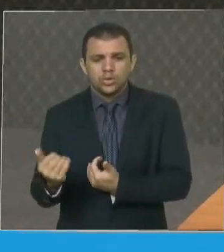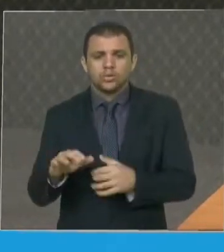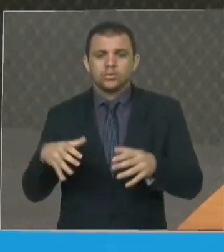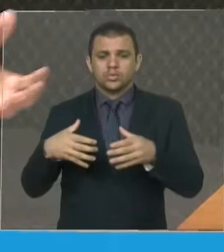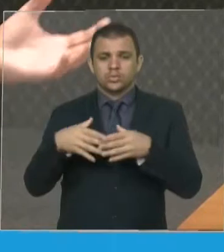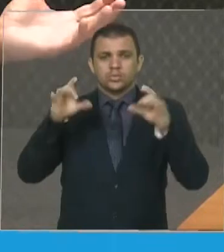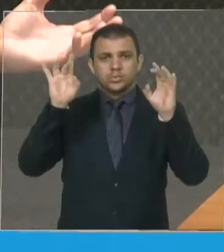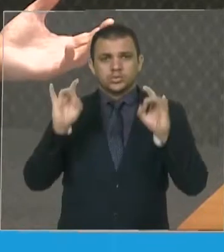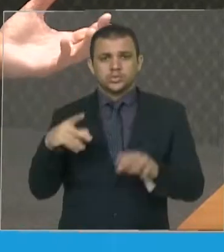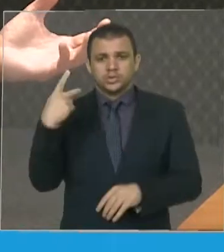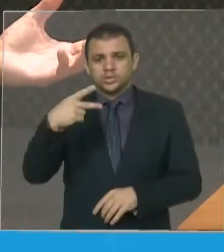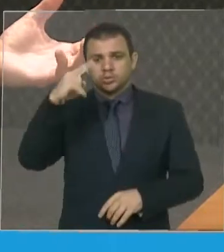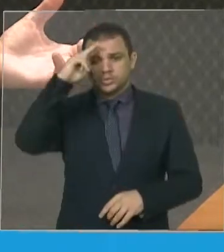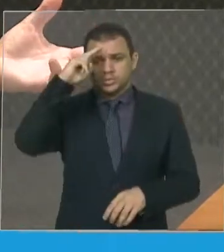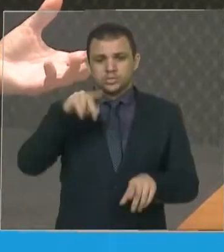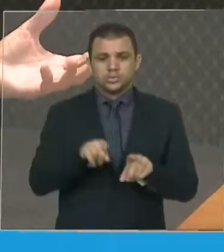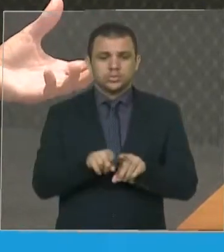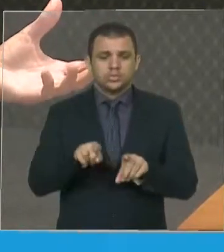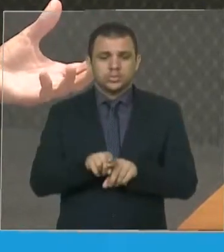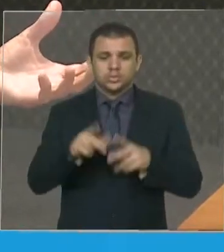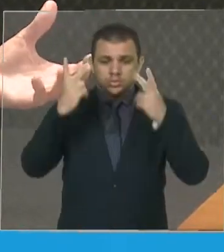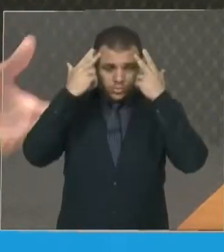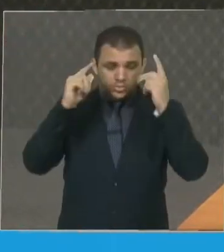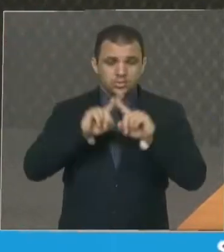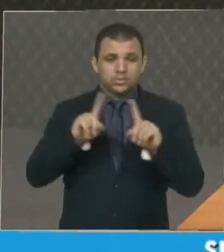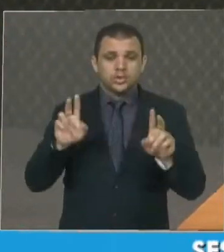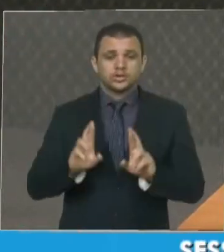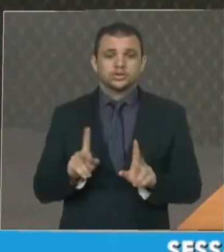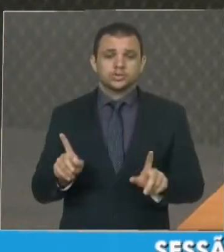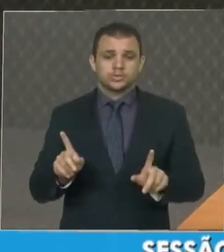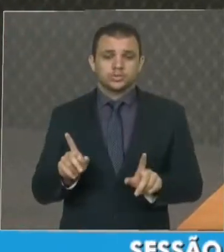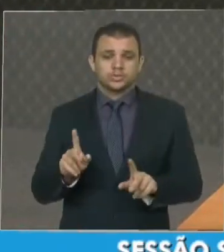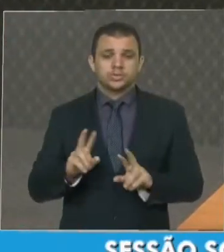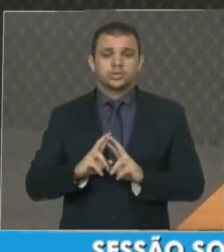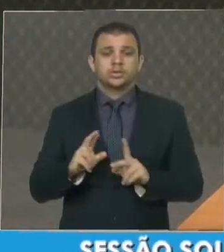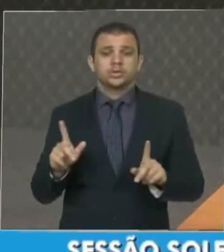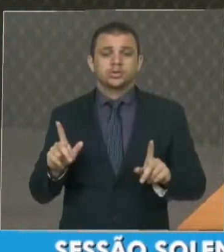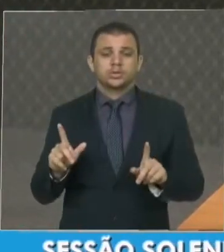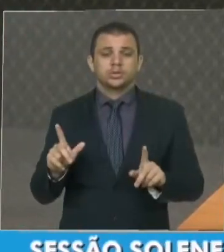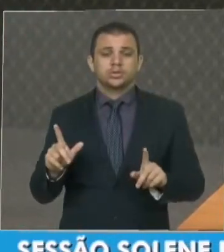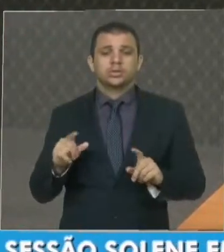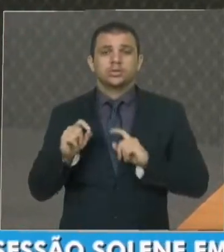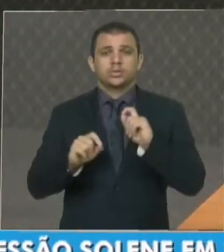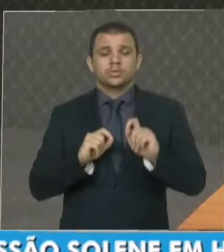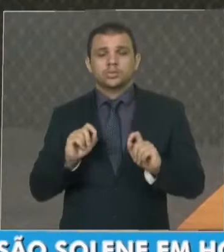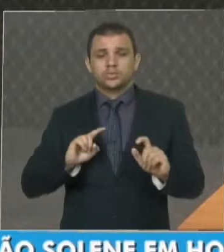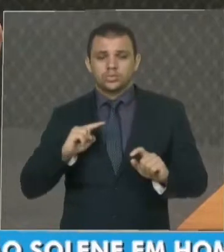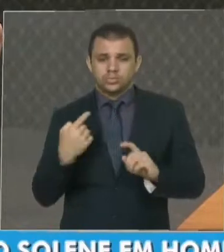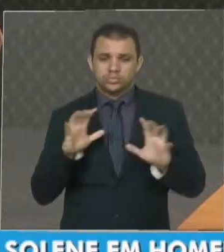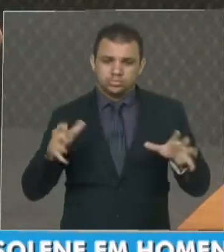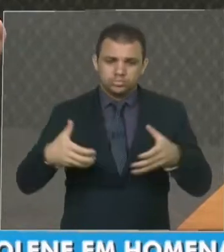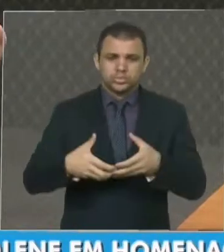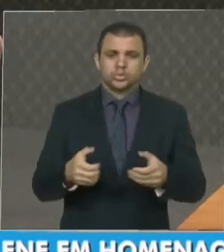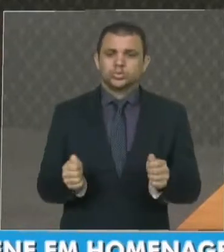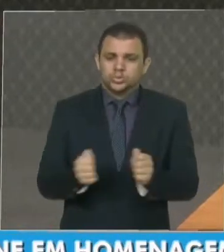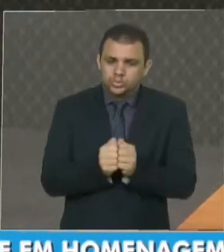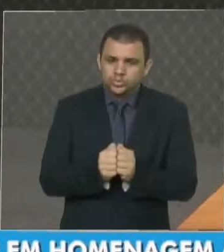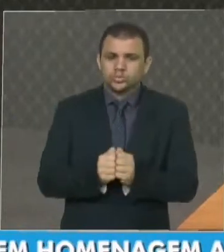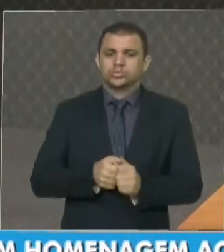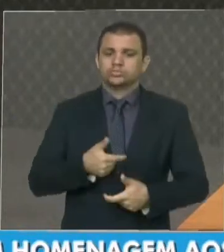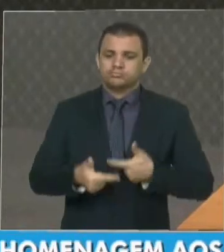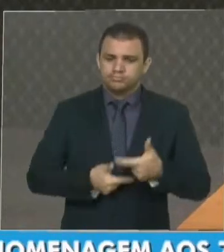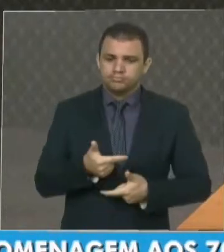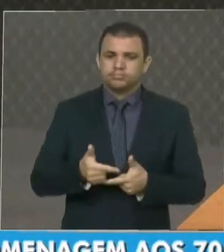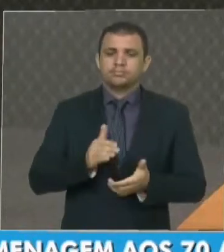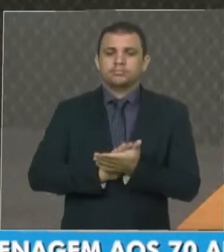você, mesmo como nós. O que é diferente? Diferente, vamos engajar todos, vamos ser mais